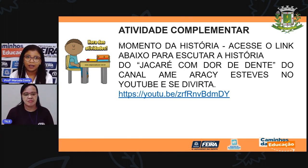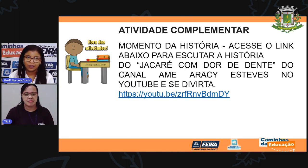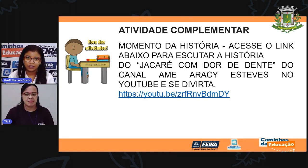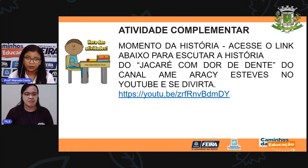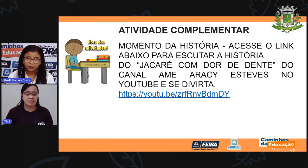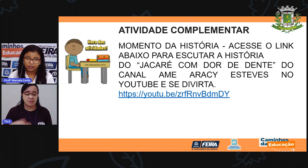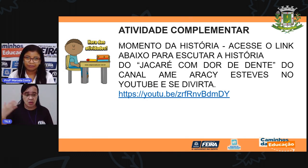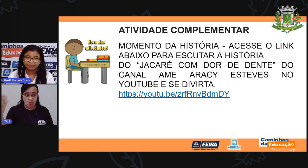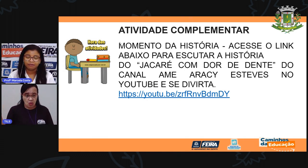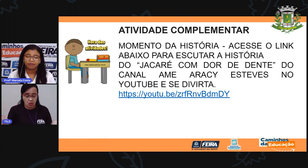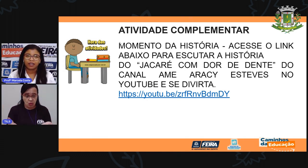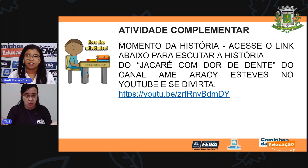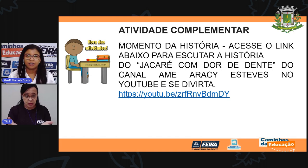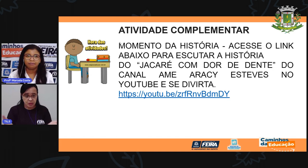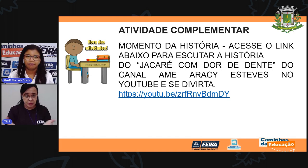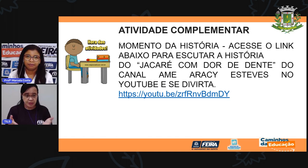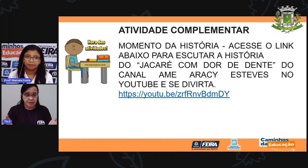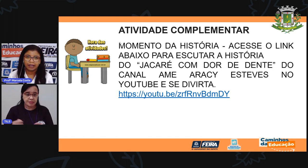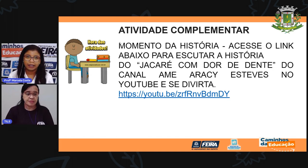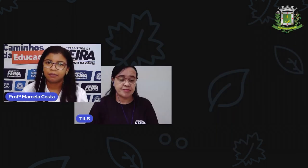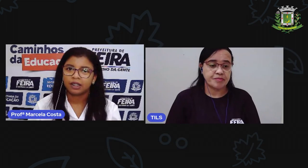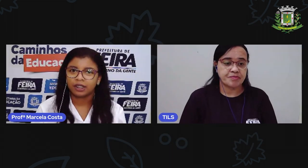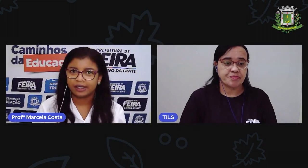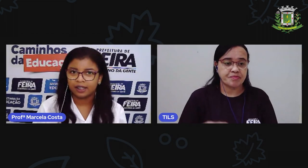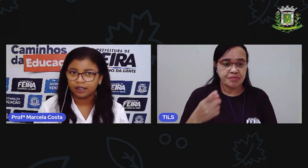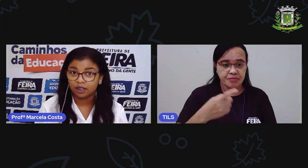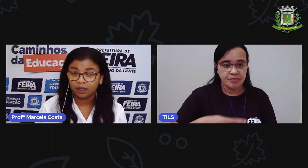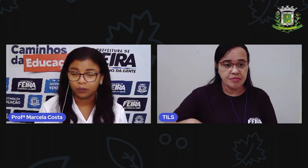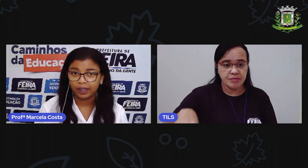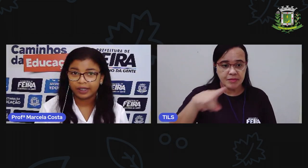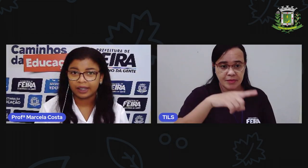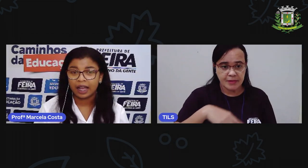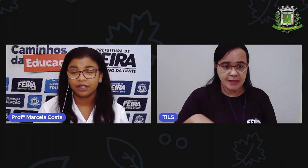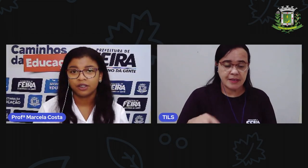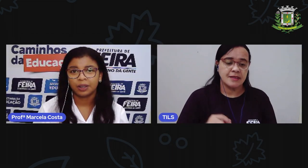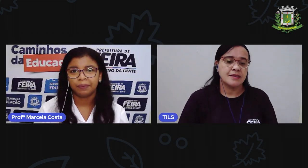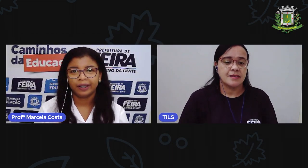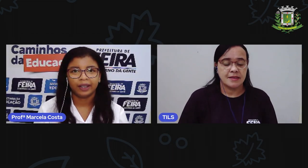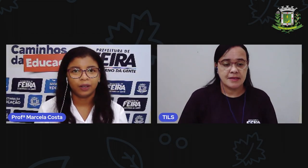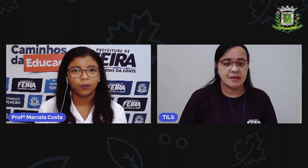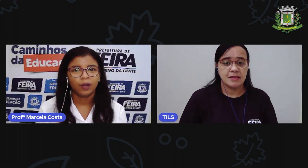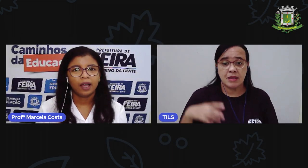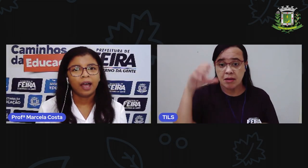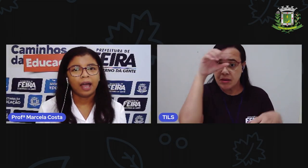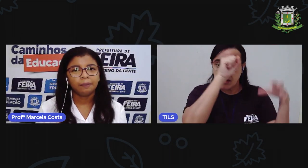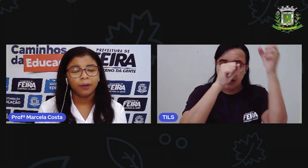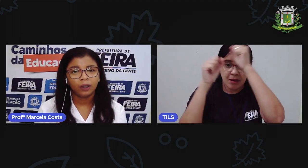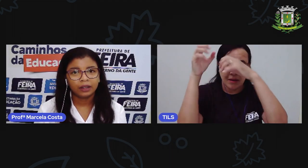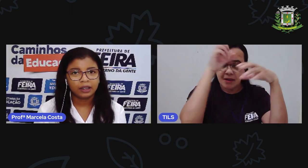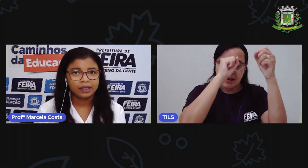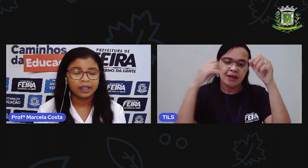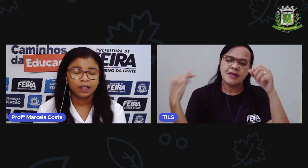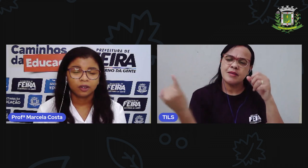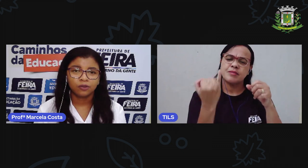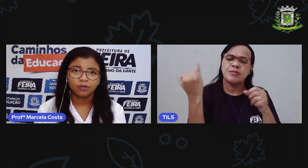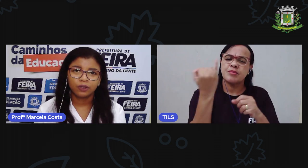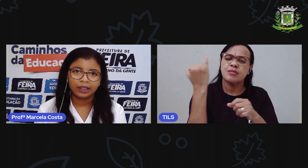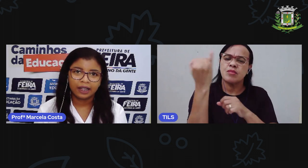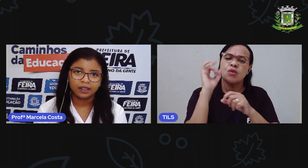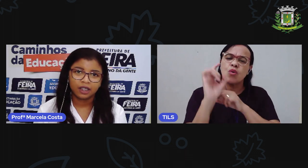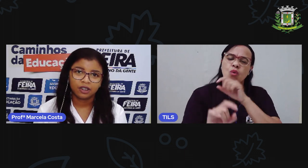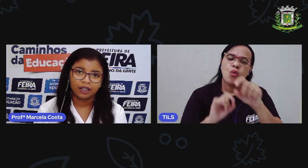e na sala de hoje matemática Ciências da Natureza a gente aprendeu a importância